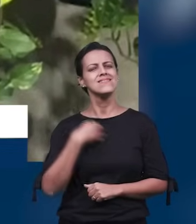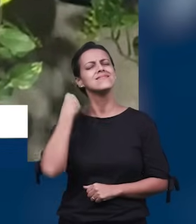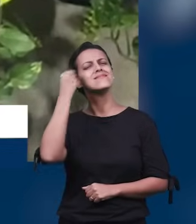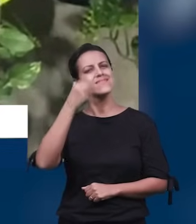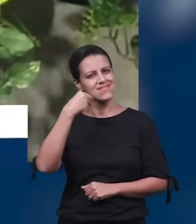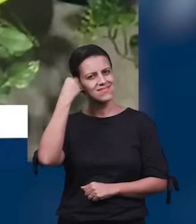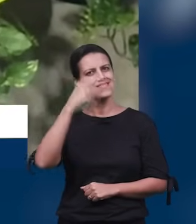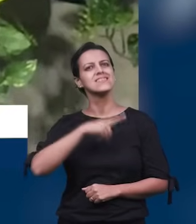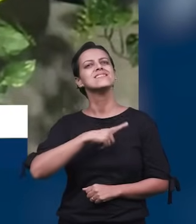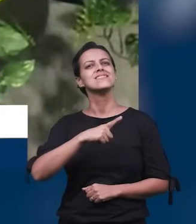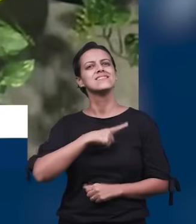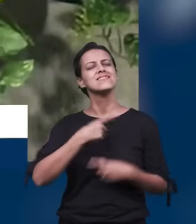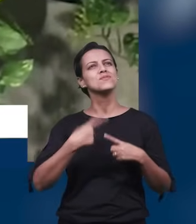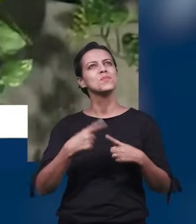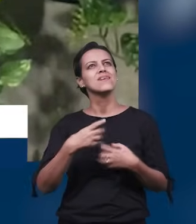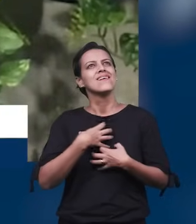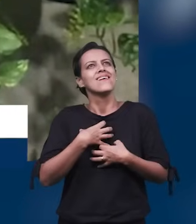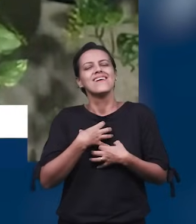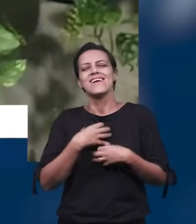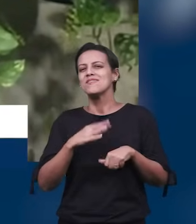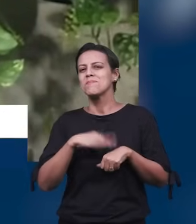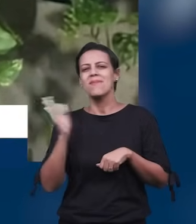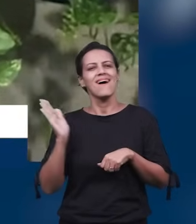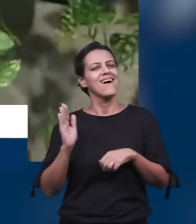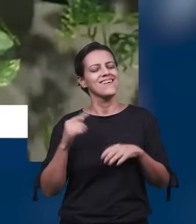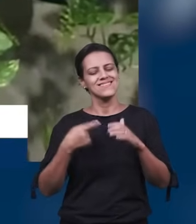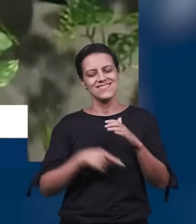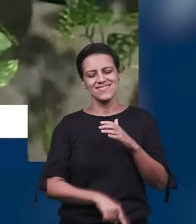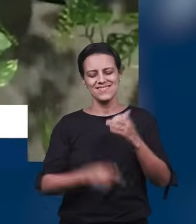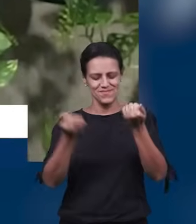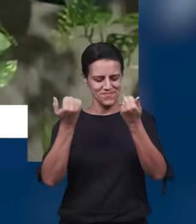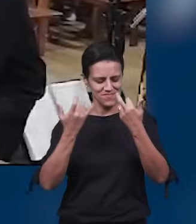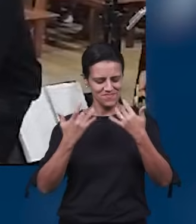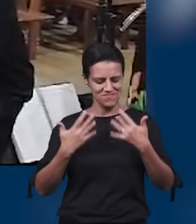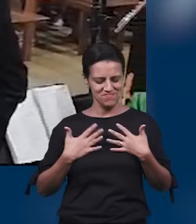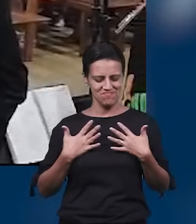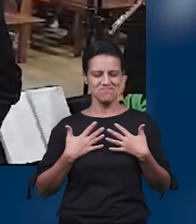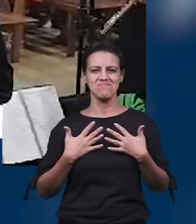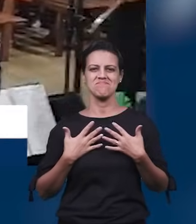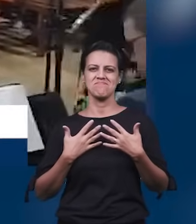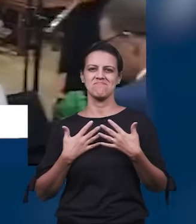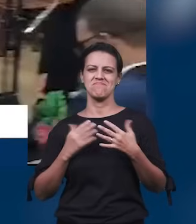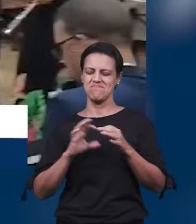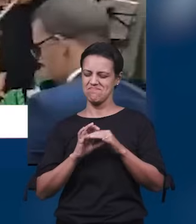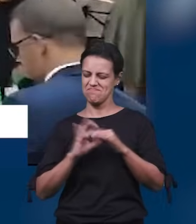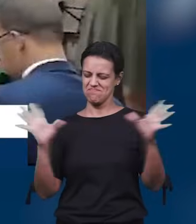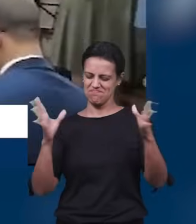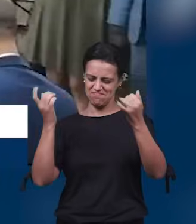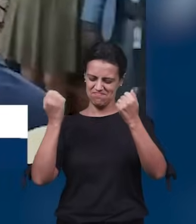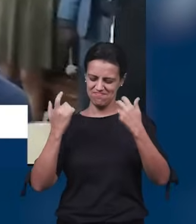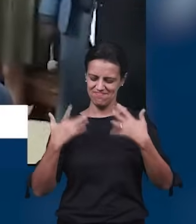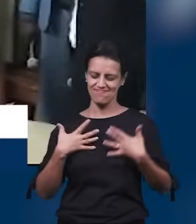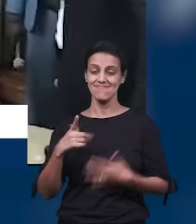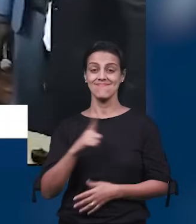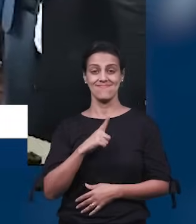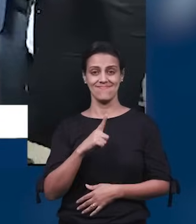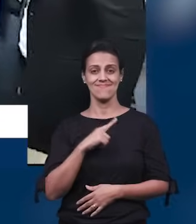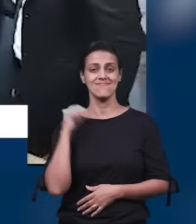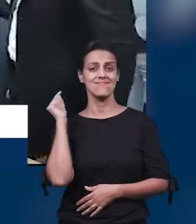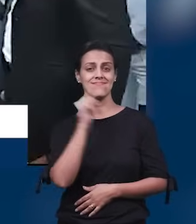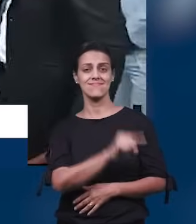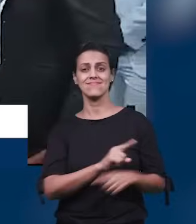dali, mais uma vez, sabendo que as bênçãos do Senhor são sem medida para as nossas vidas. Em Teixeira de Freitas, na região sul do